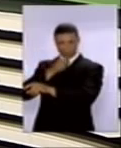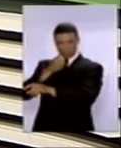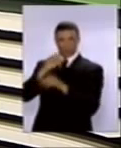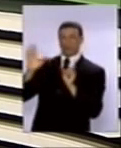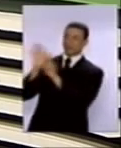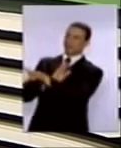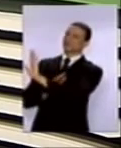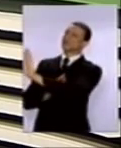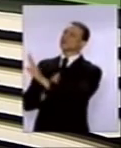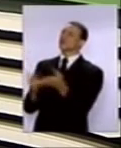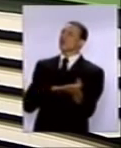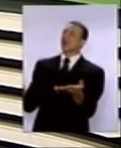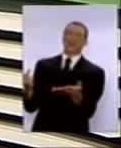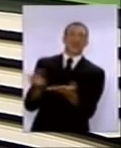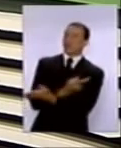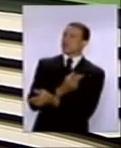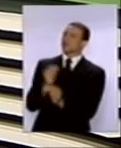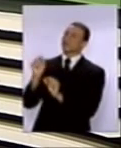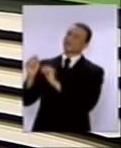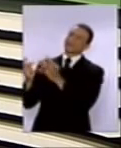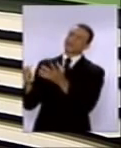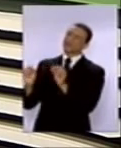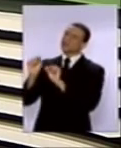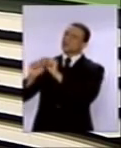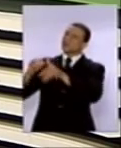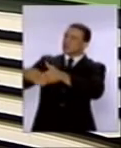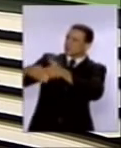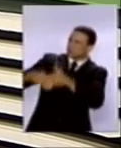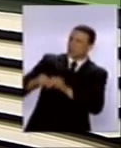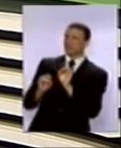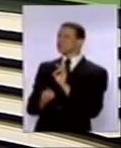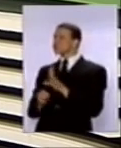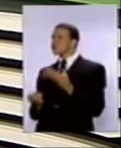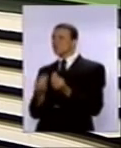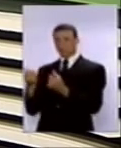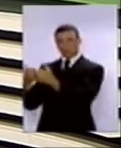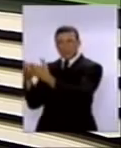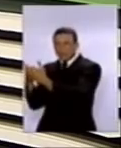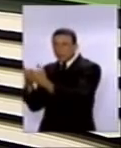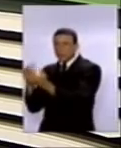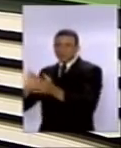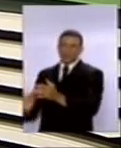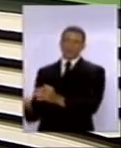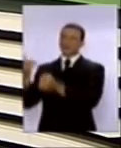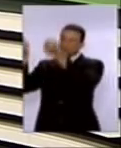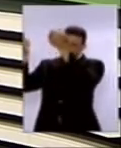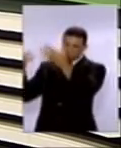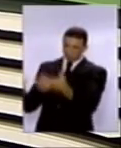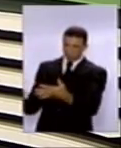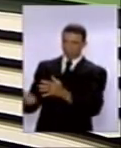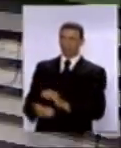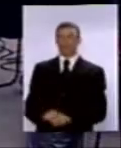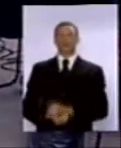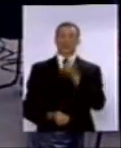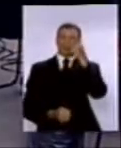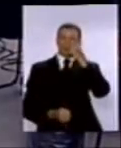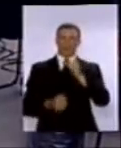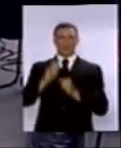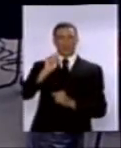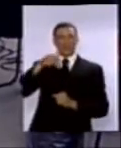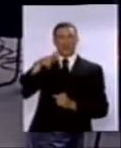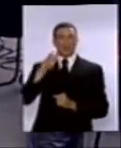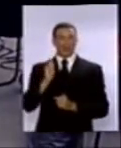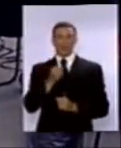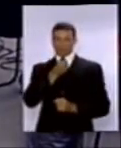acabou e que estamos em plena os cumprimentos e bem perto de onde você está agora cada um no momento eu tô no